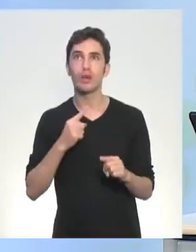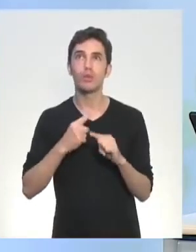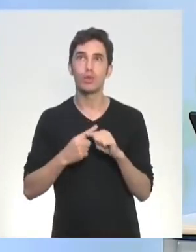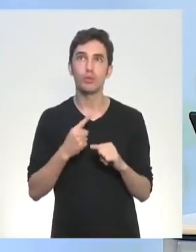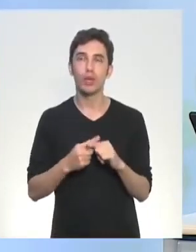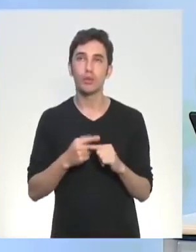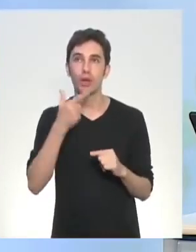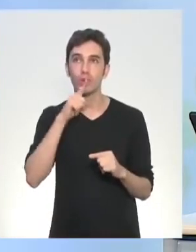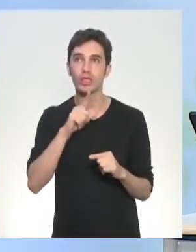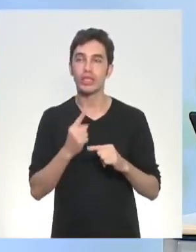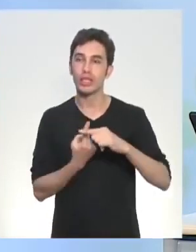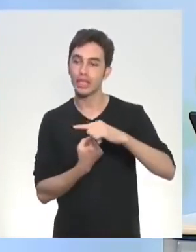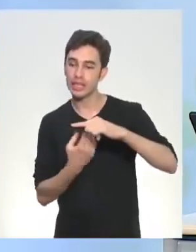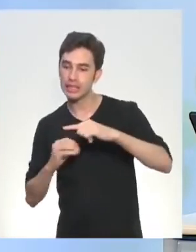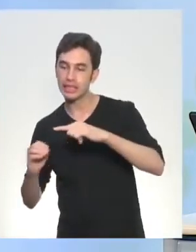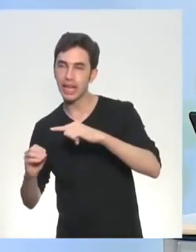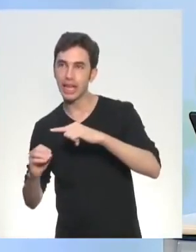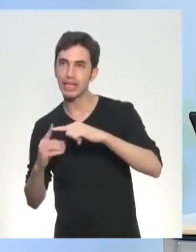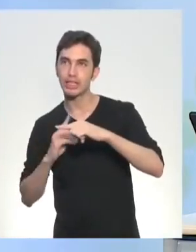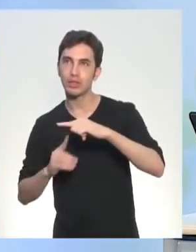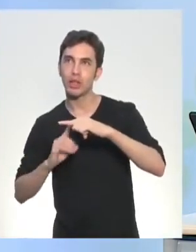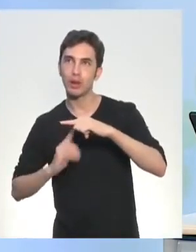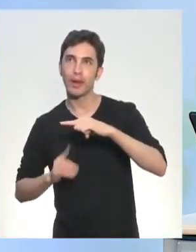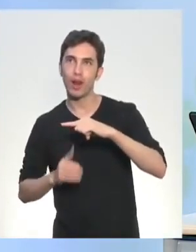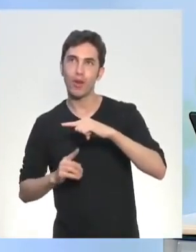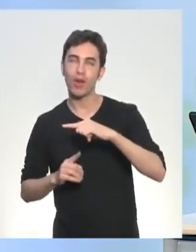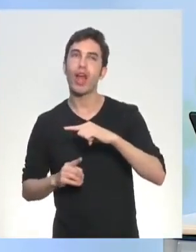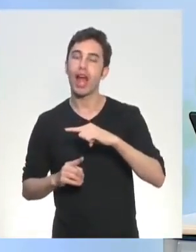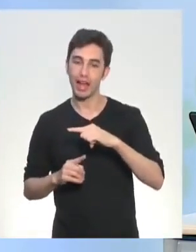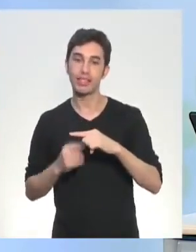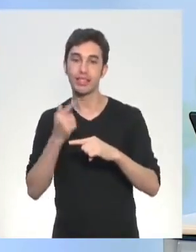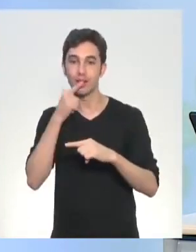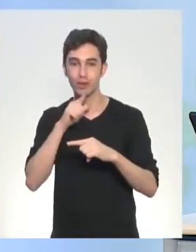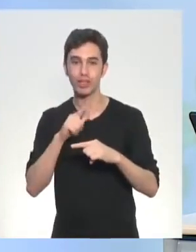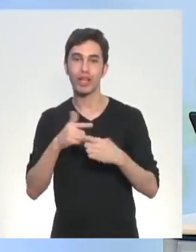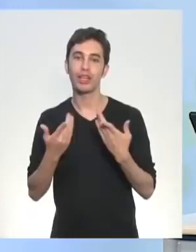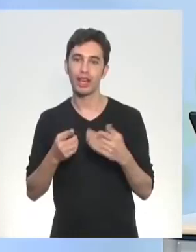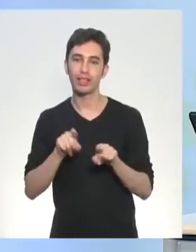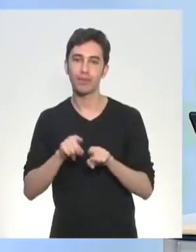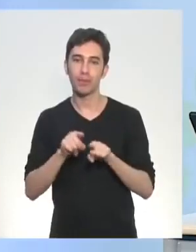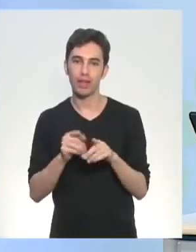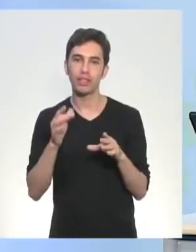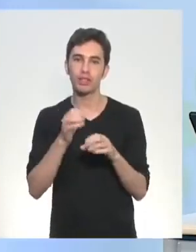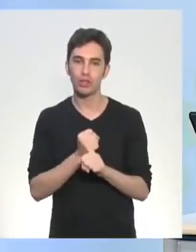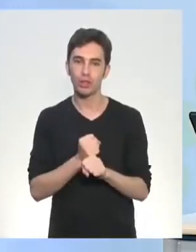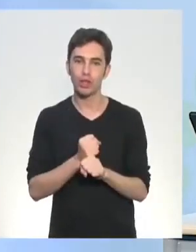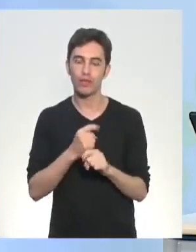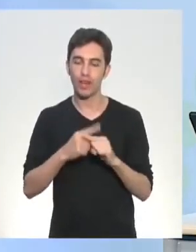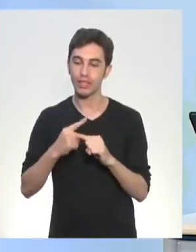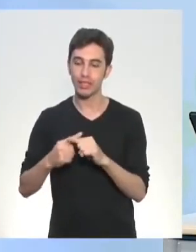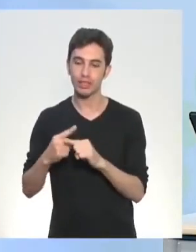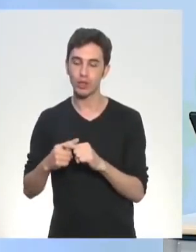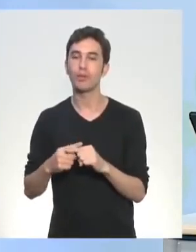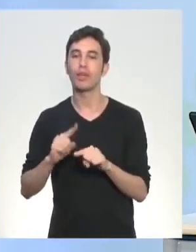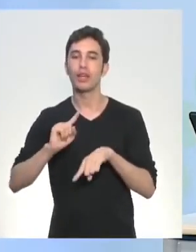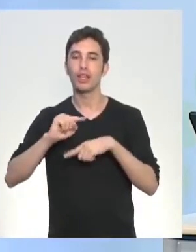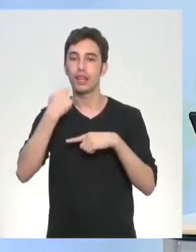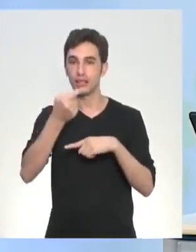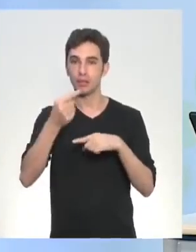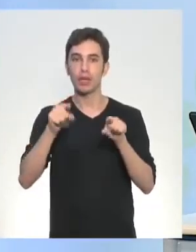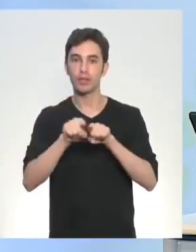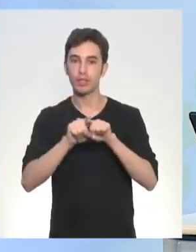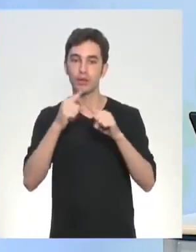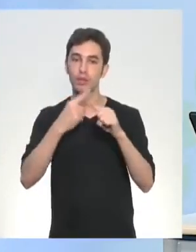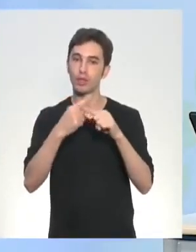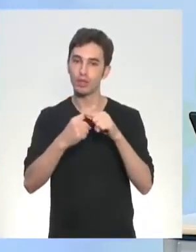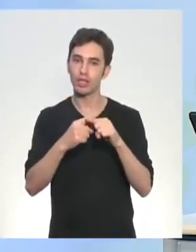conta que você fizer embaixo, você vai repetir essa multiplicação em cima e você descobre o número de cima e aí virou uma porcentagem, é só escolher a alternativa. Então, tem